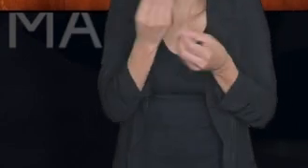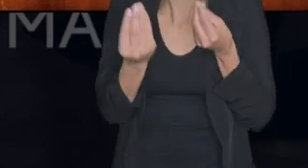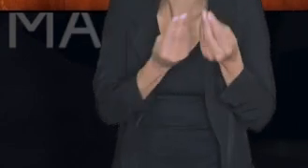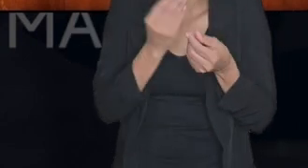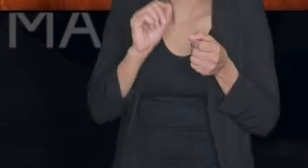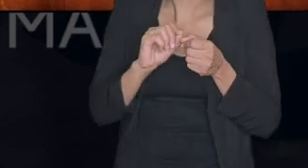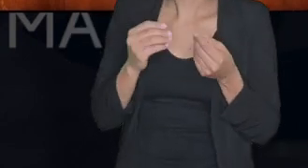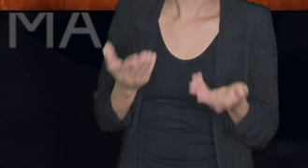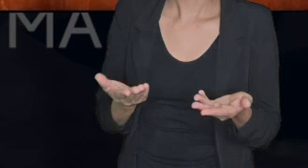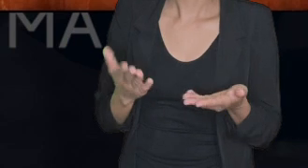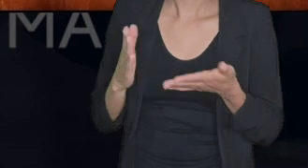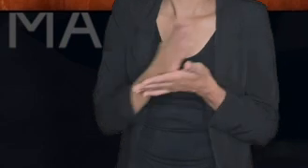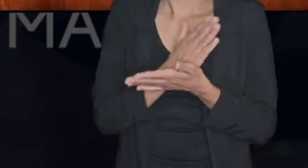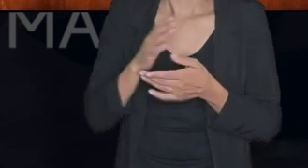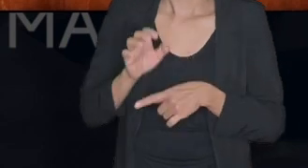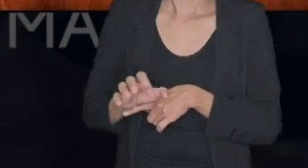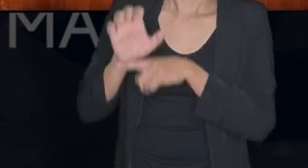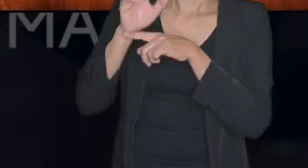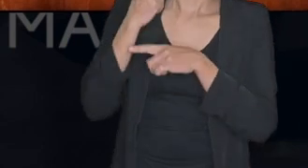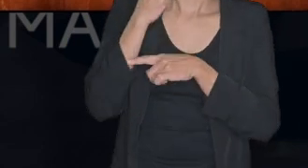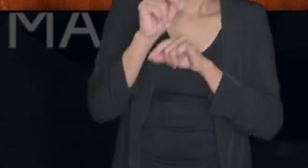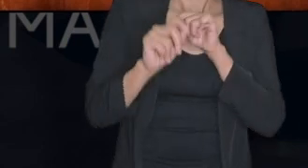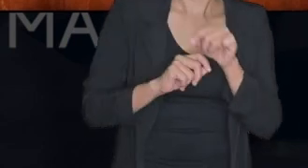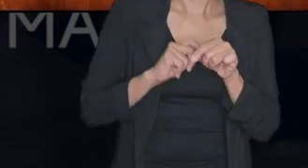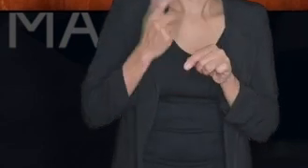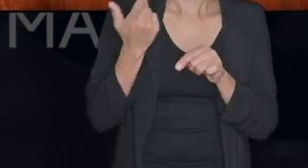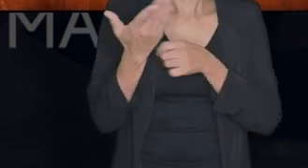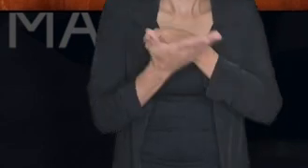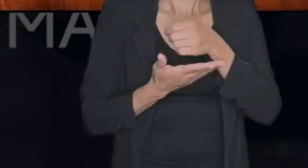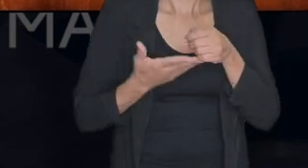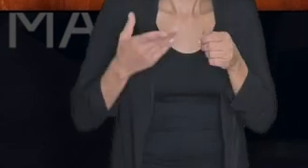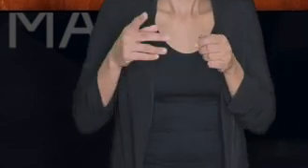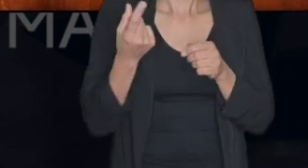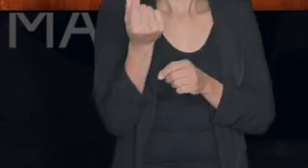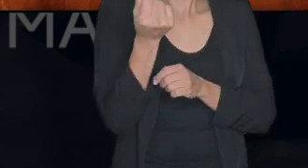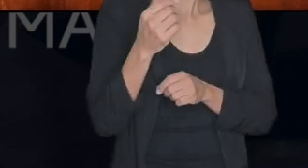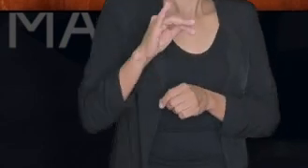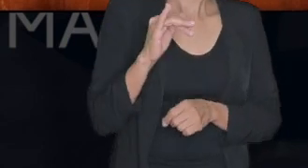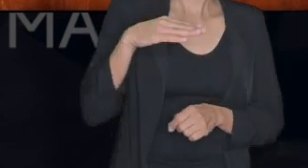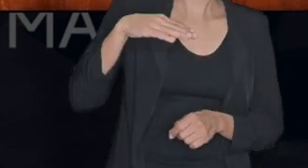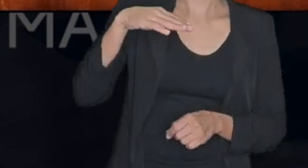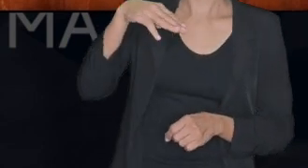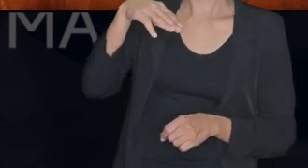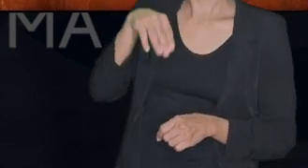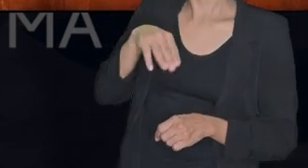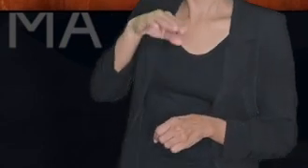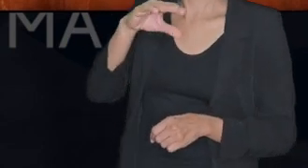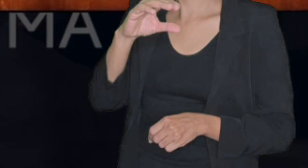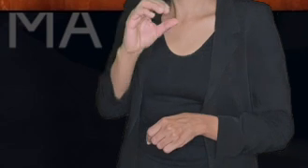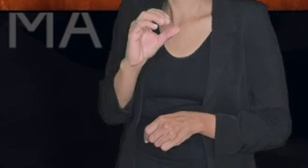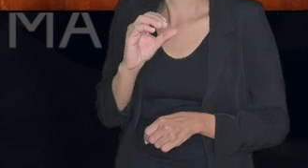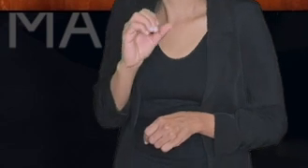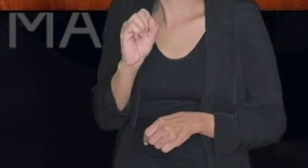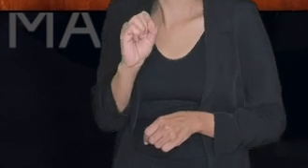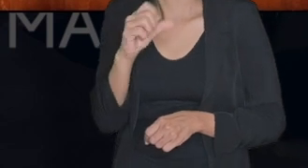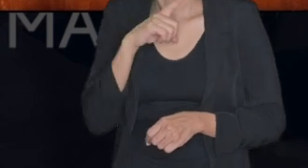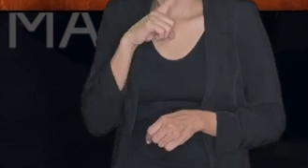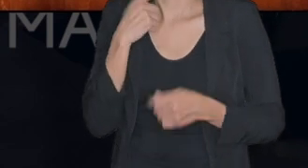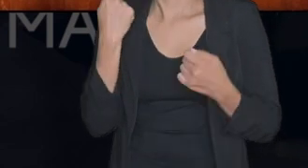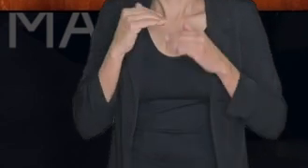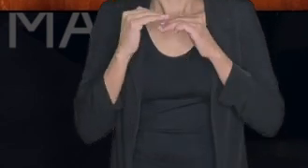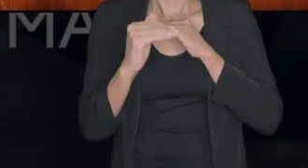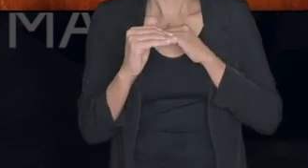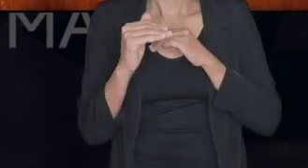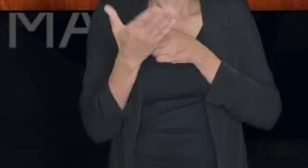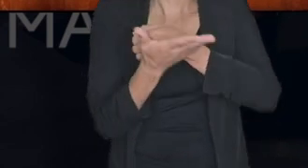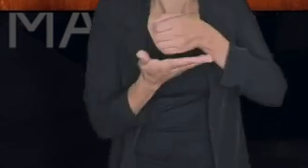vão dizer, eu quero a pauta de valores do ICMS, eu preciso ter um padrão aqui de qual vai ser a base. Outras unidades da